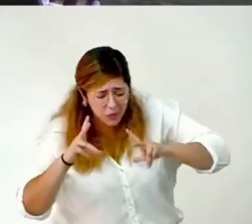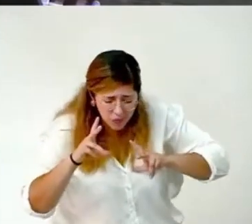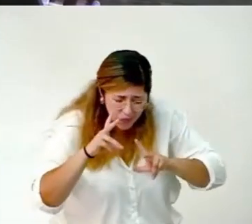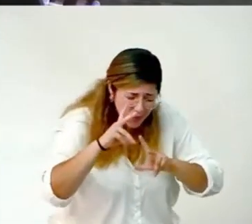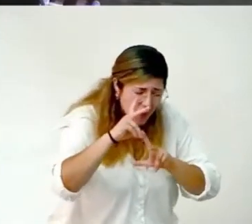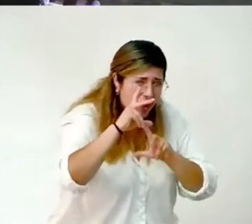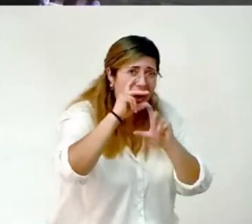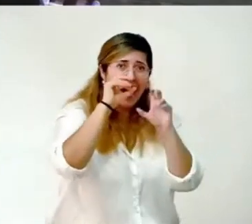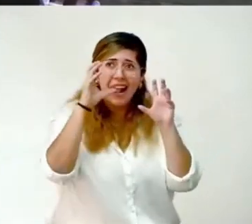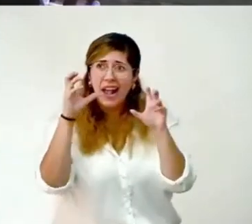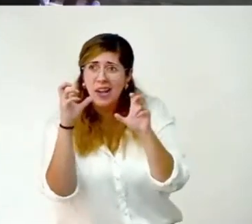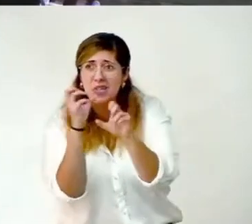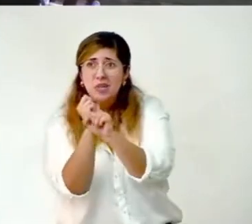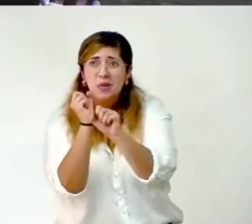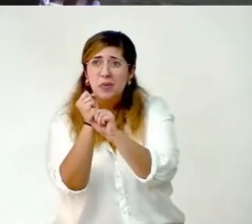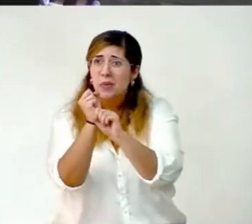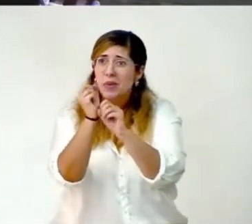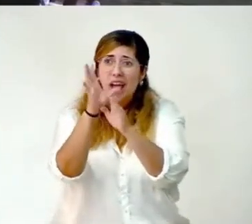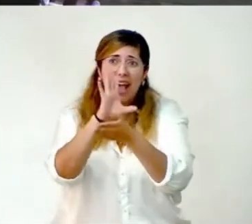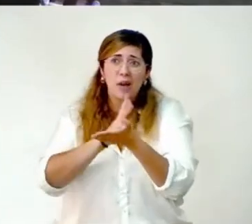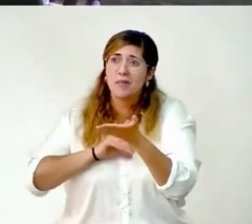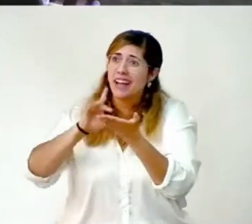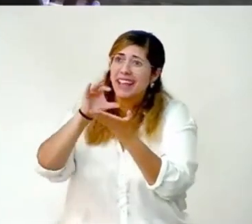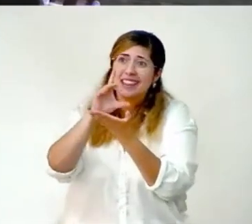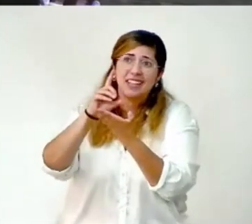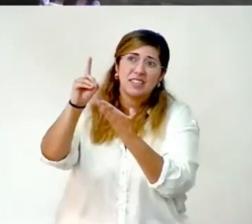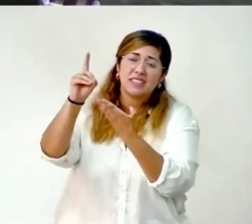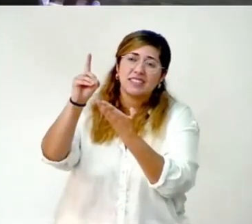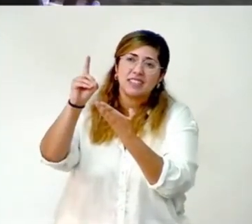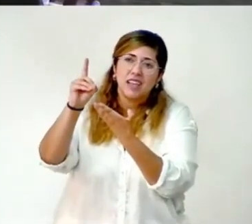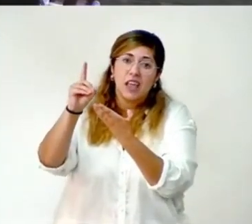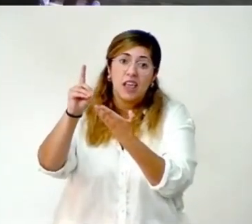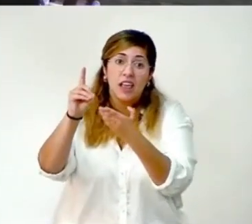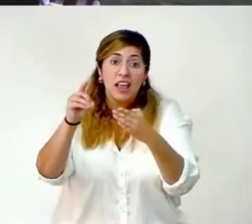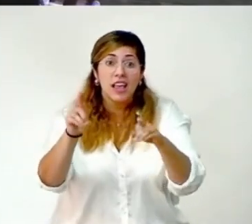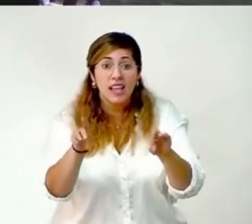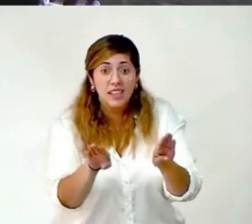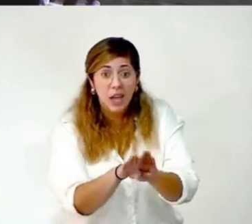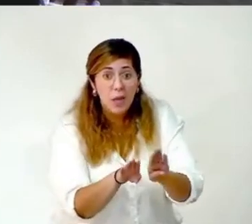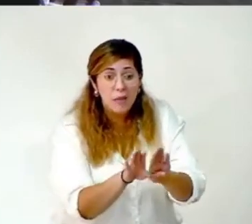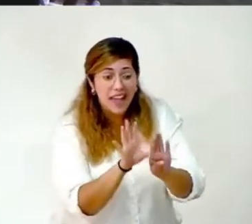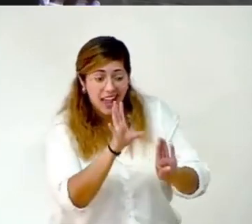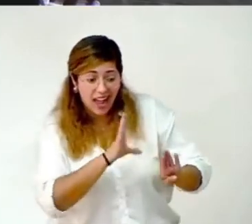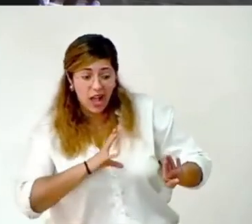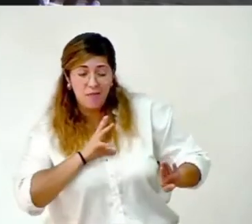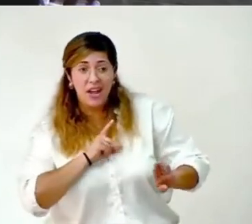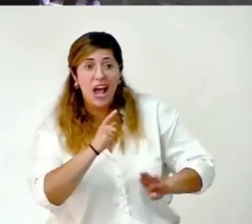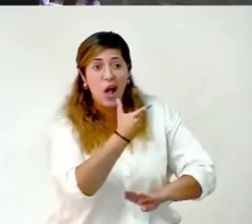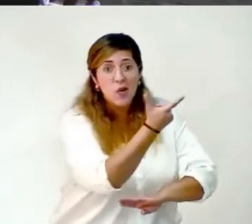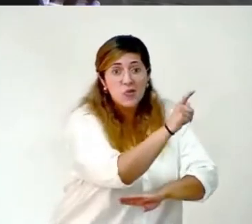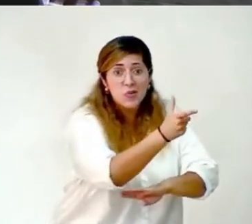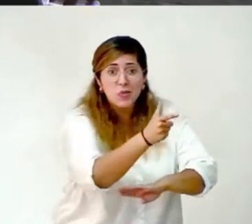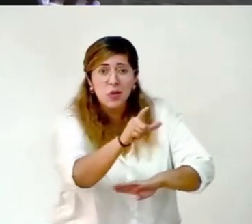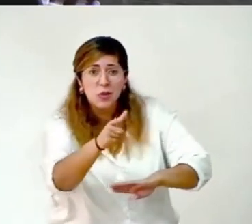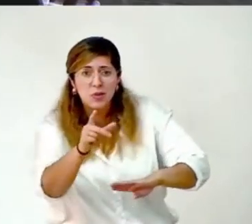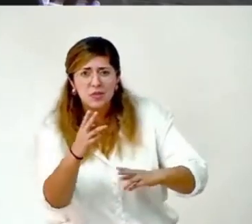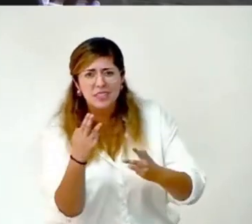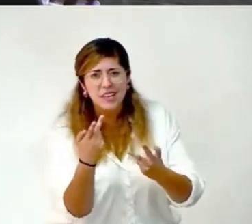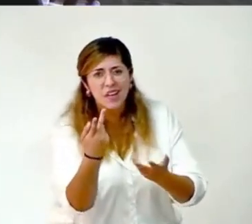força. E amarás ao teu próximo como a si mesmo. Nisso, toda a lei